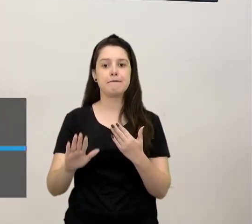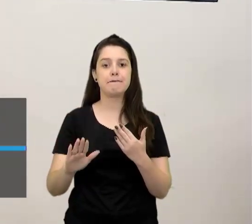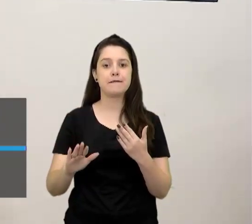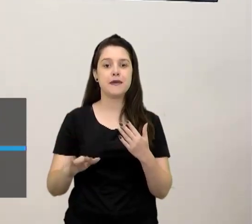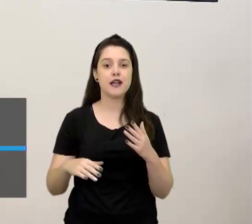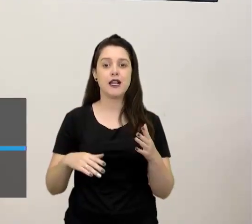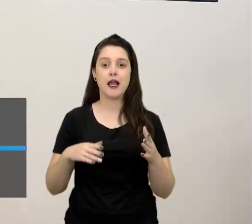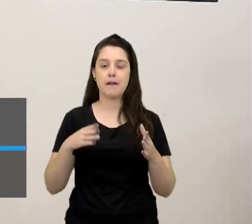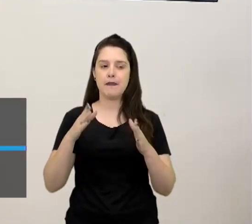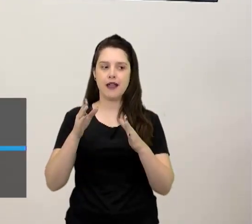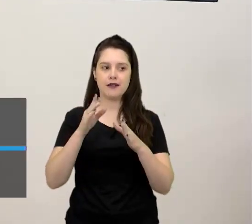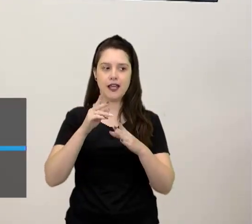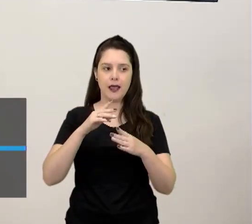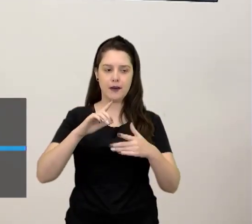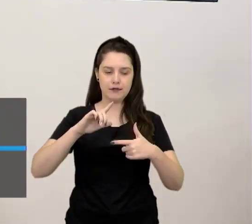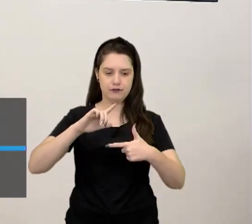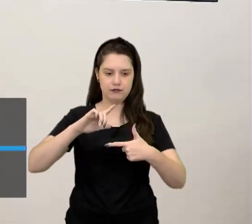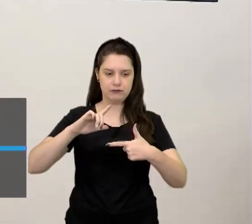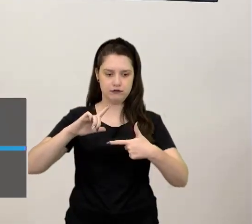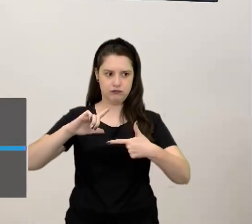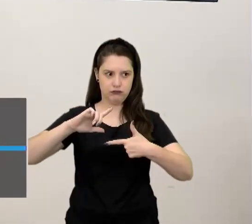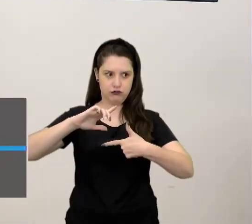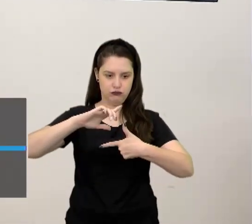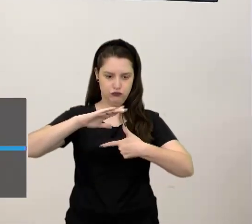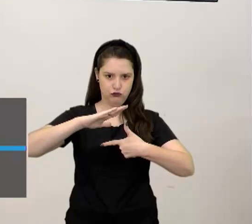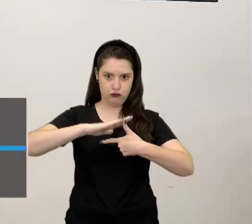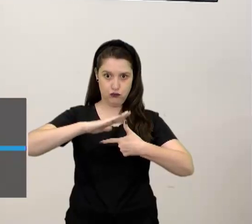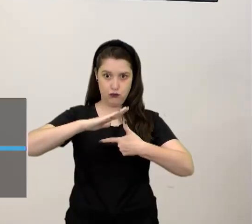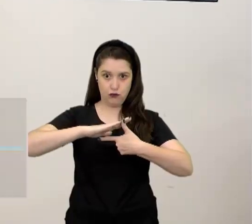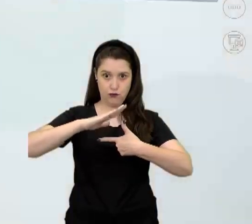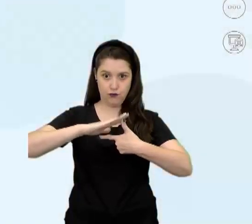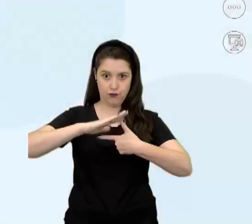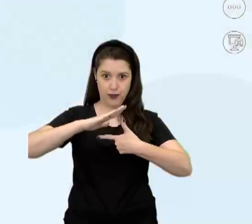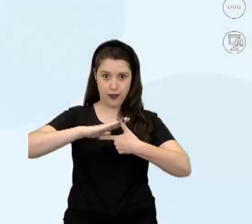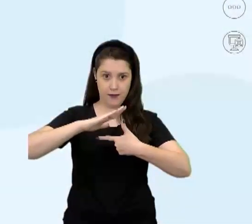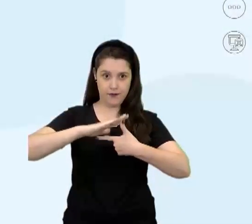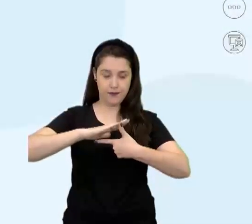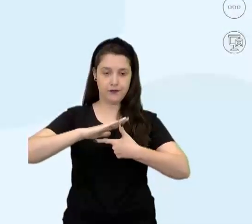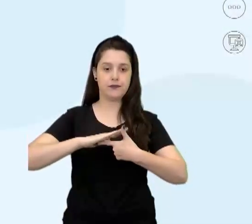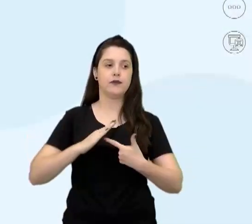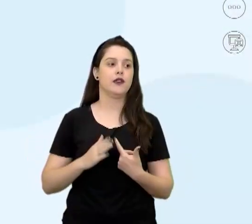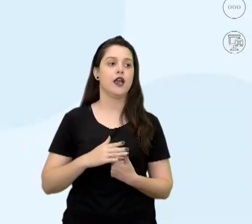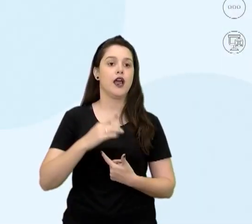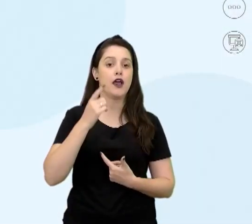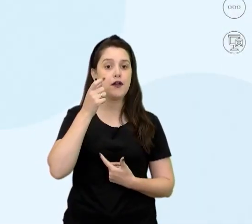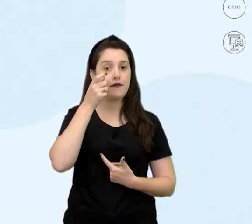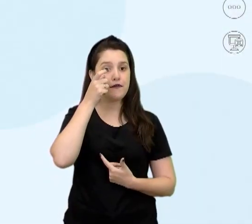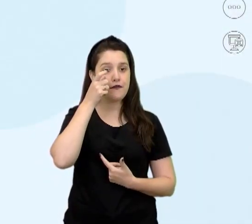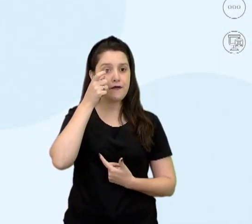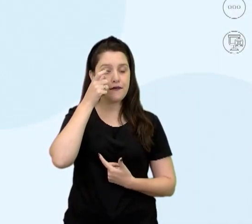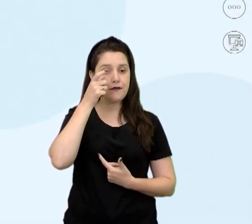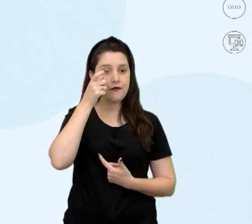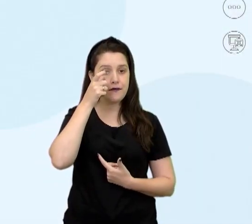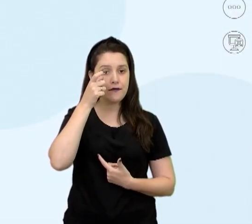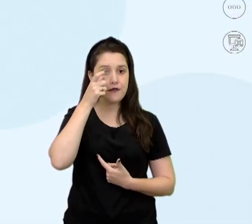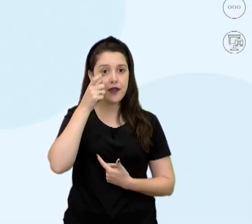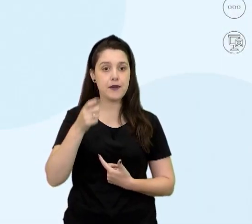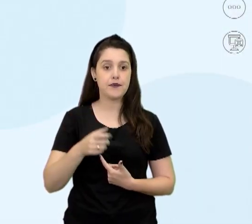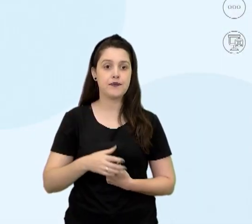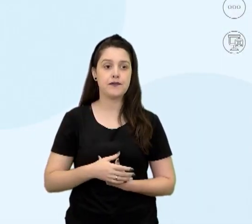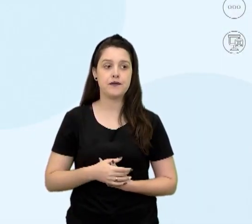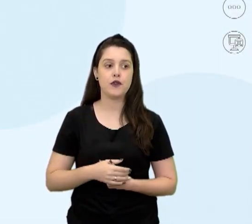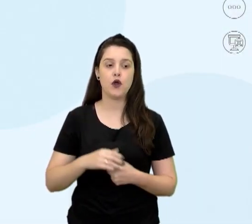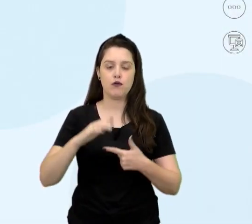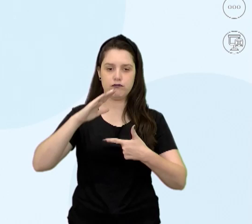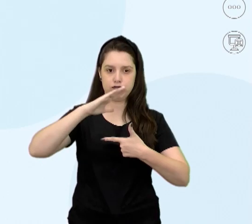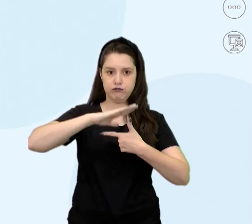tem proporcionalidade, tá bom? Se você observar o nosso desenho aqui, é quase o desenho do experimento do Tales quando eu coloquei uma sombra